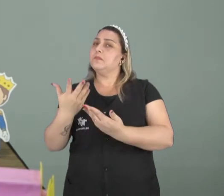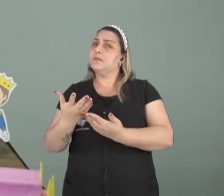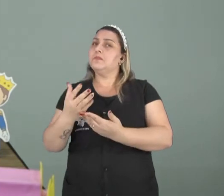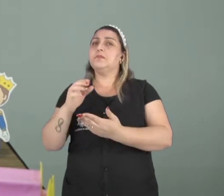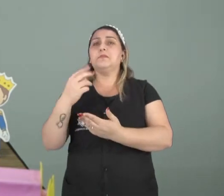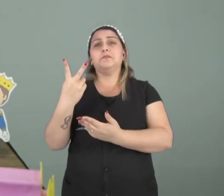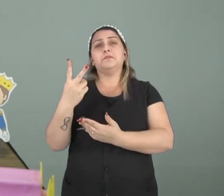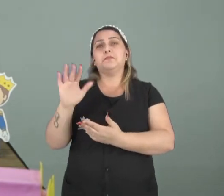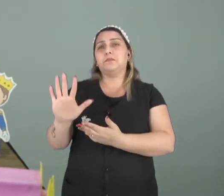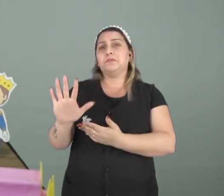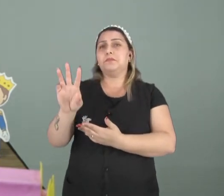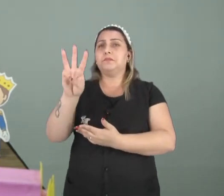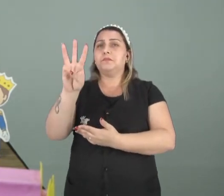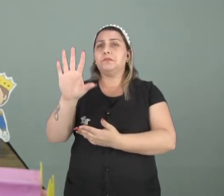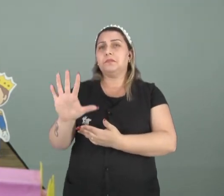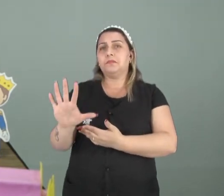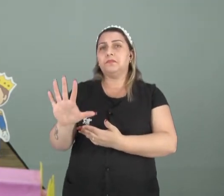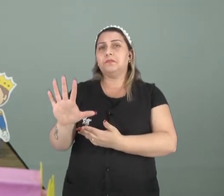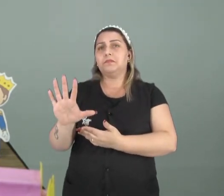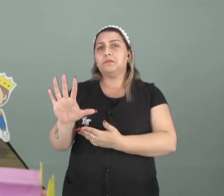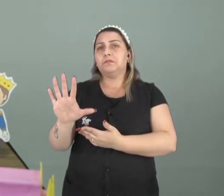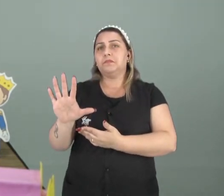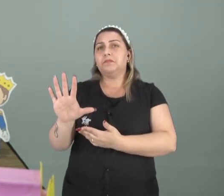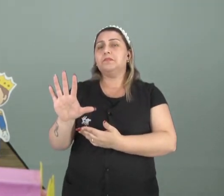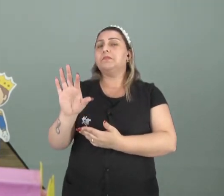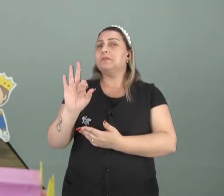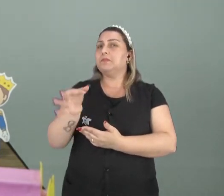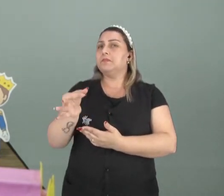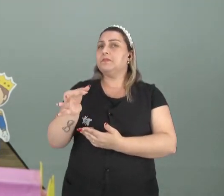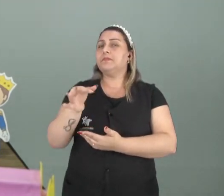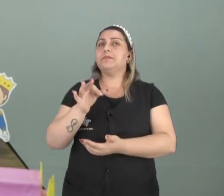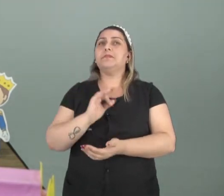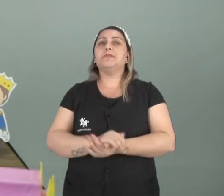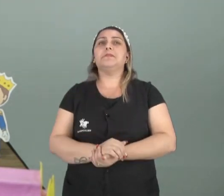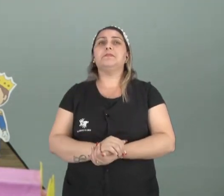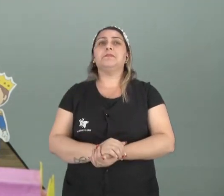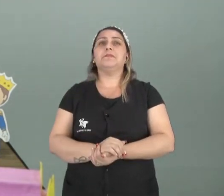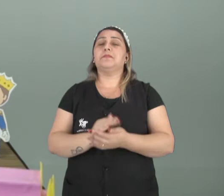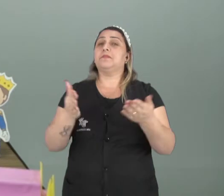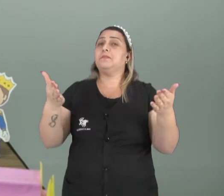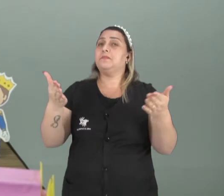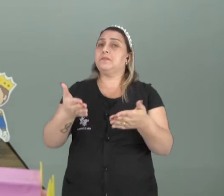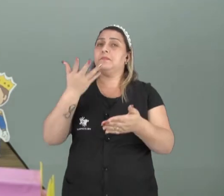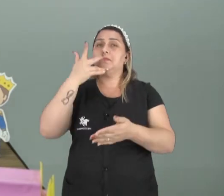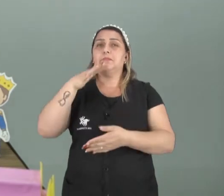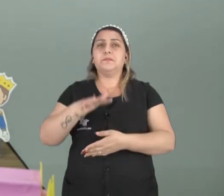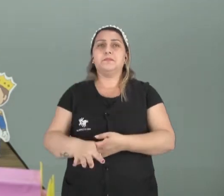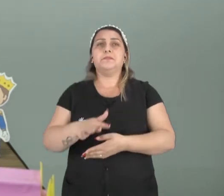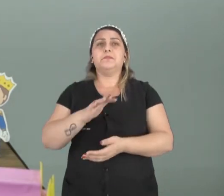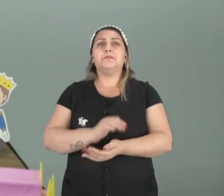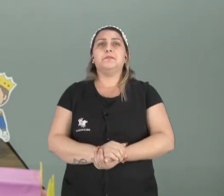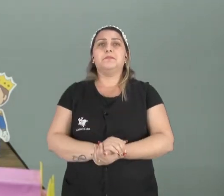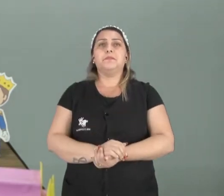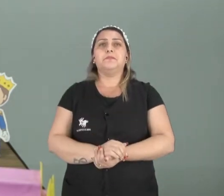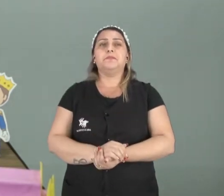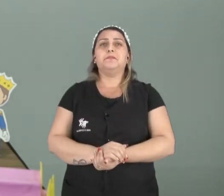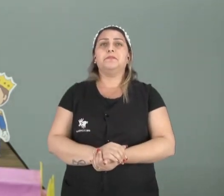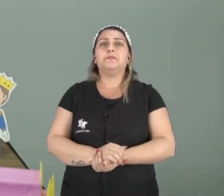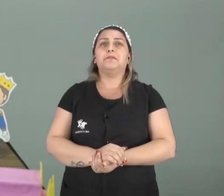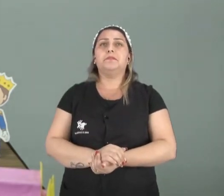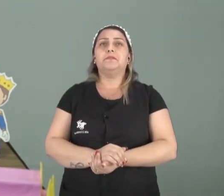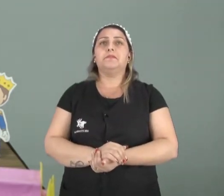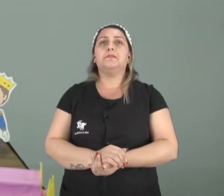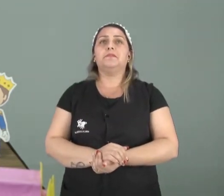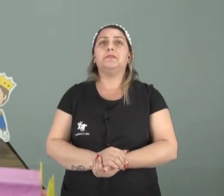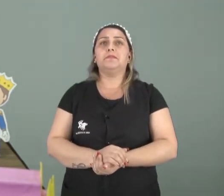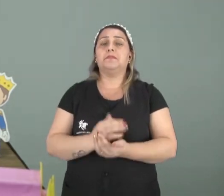2 palmos, 3 palmos, certo? Agora, crianças, vamos